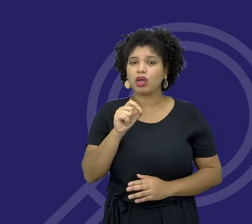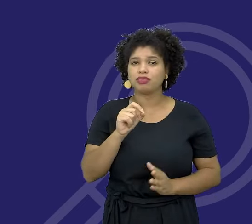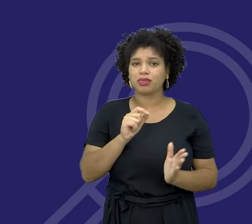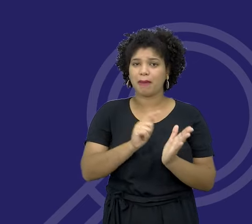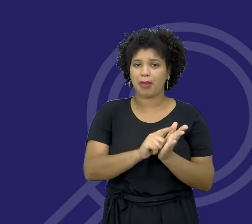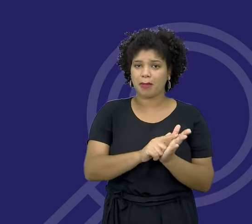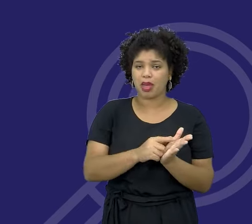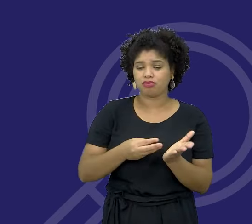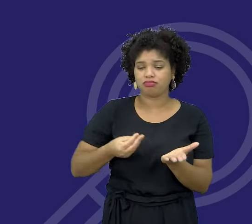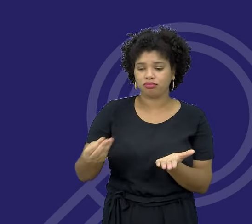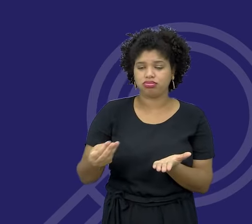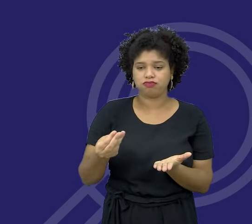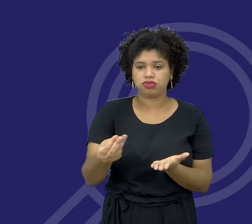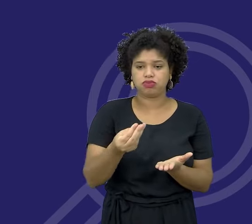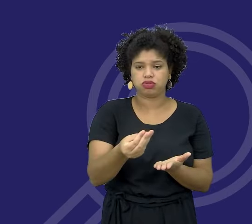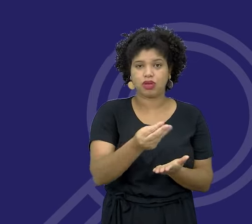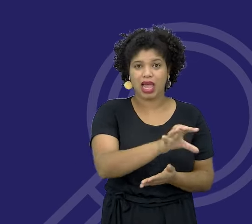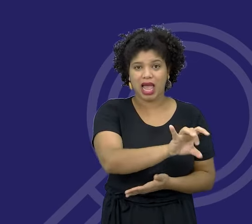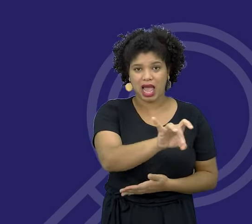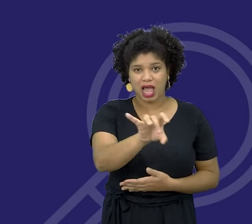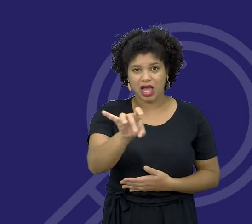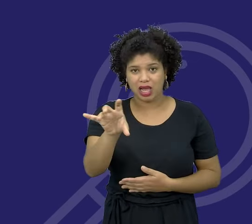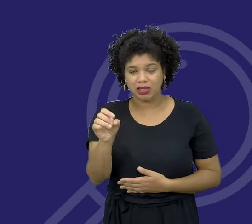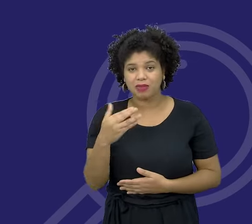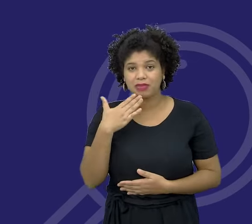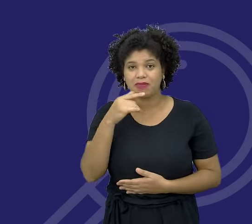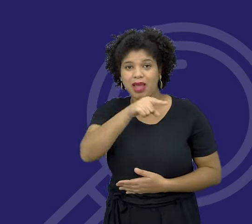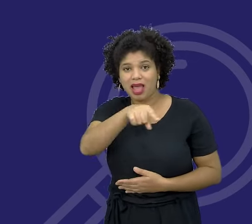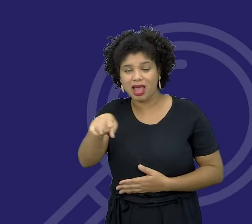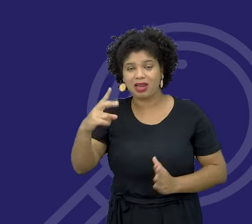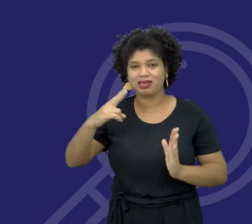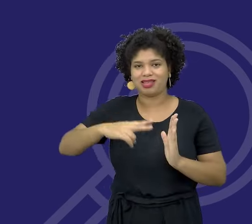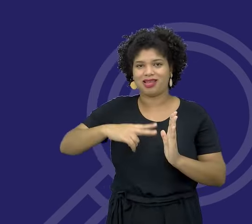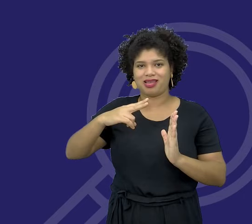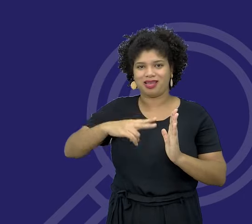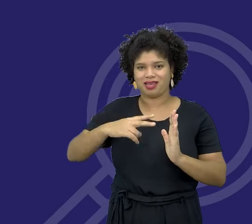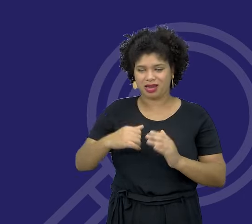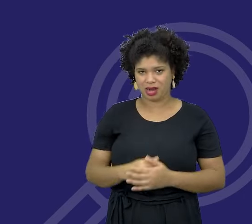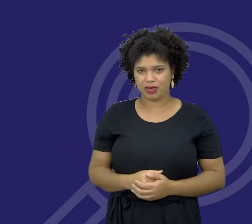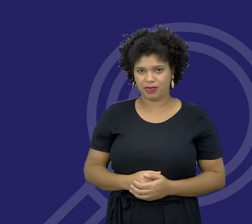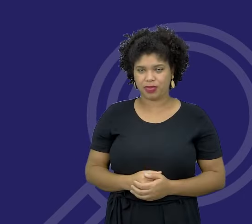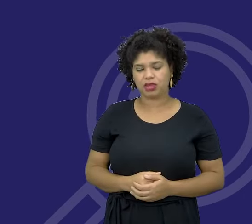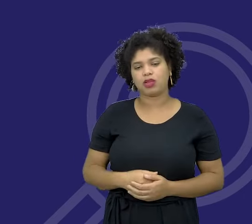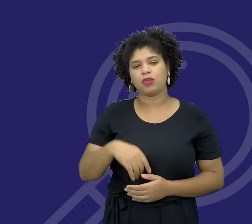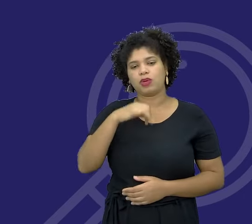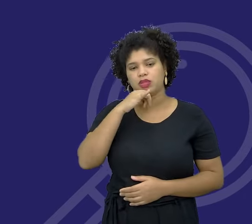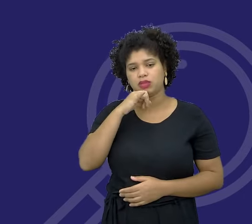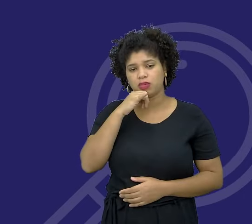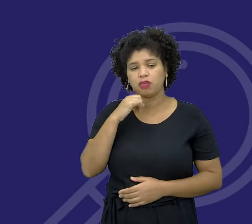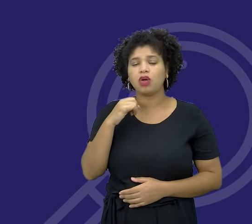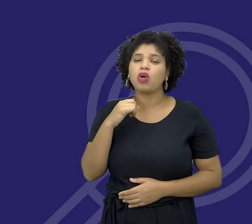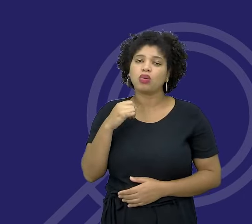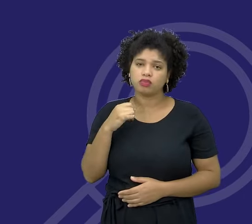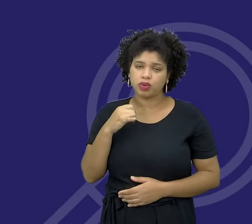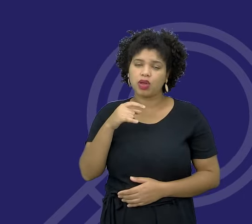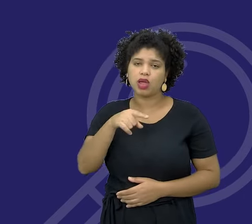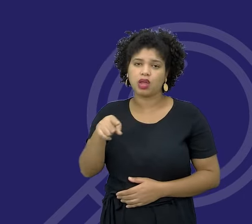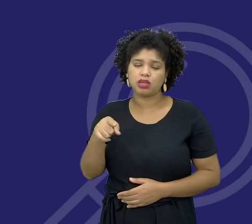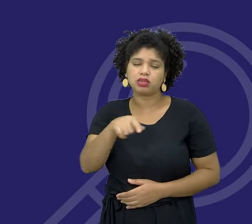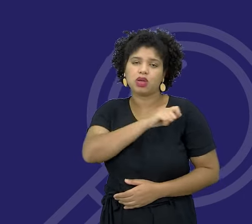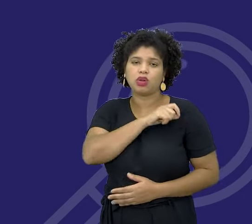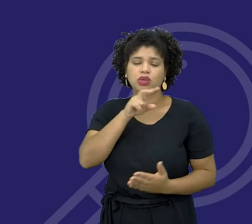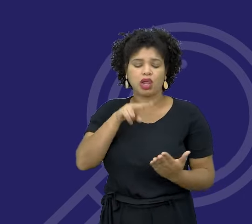cada estudante e solicitar que seja feita a sua leitura. Então, eu, aluno, eu vou ler e eu vou interpretar a